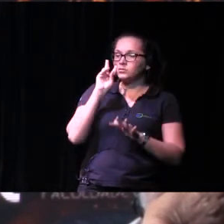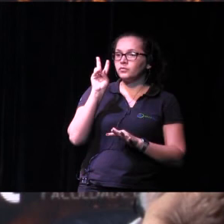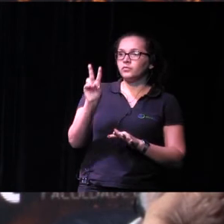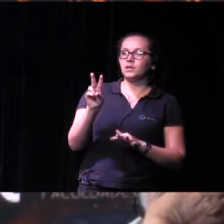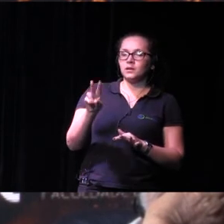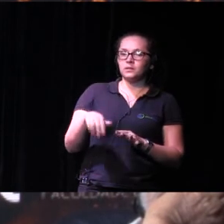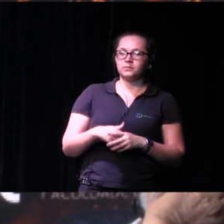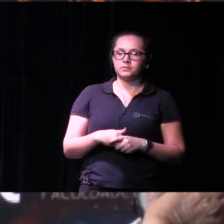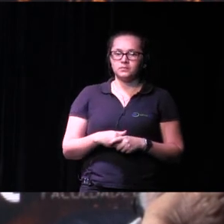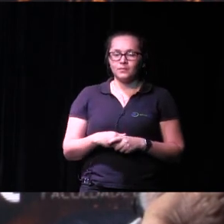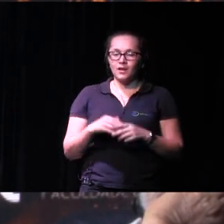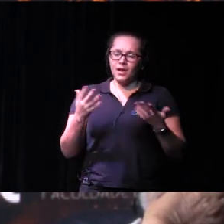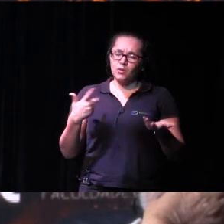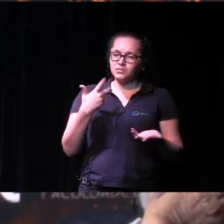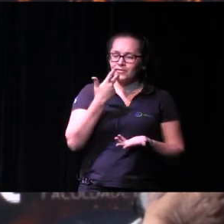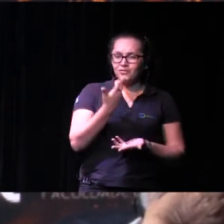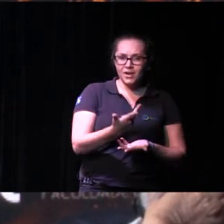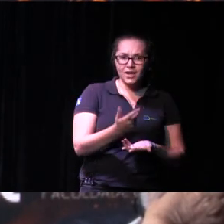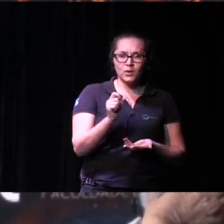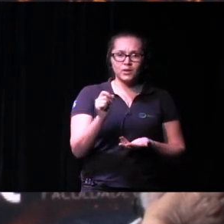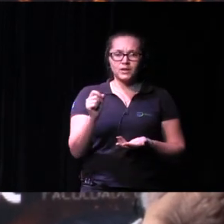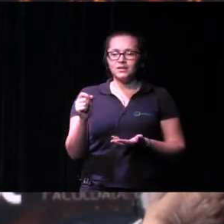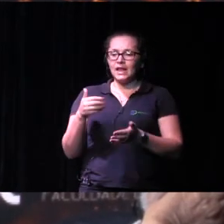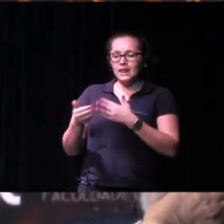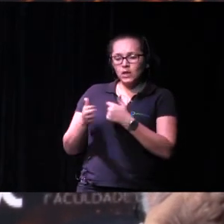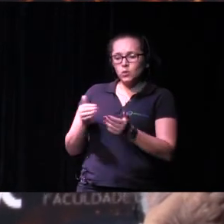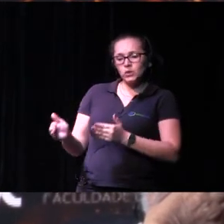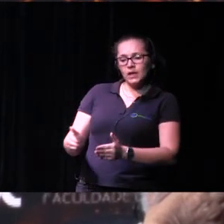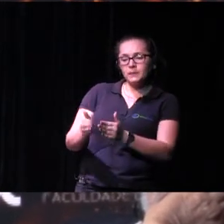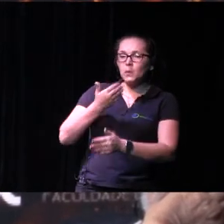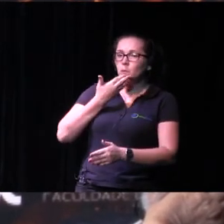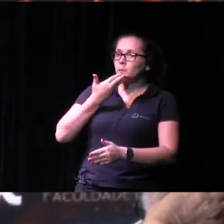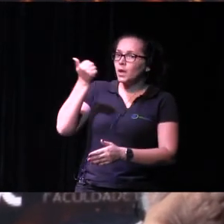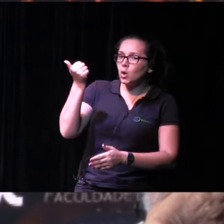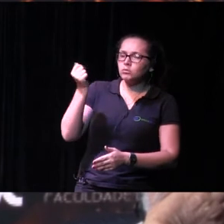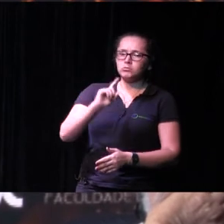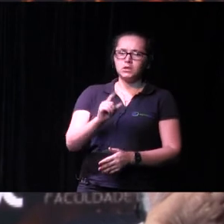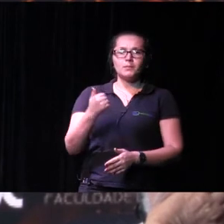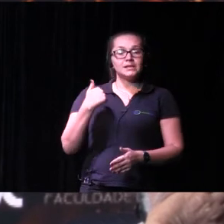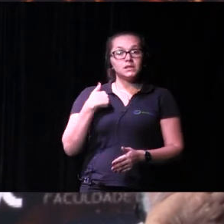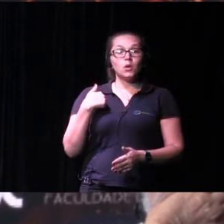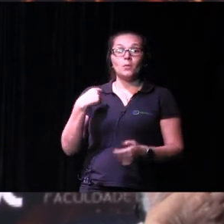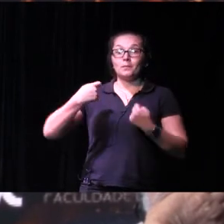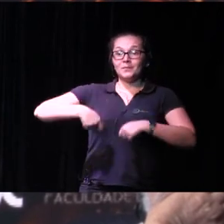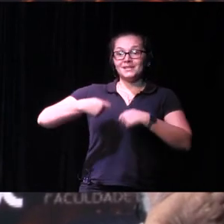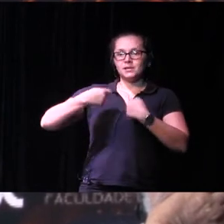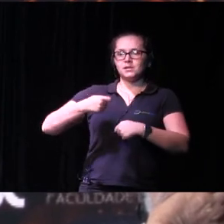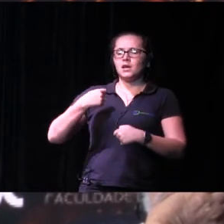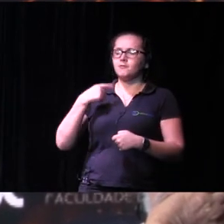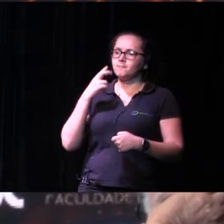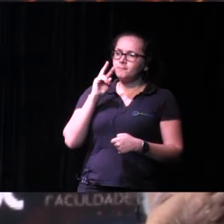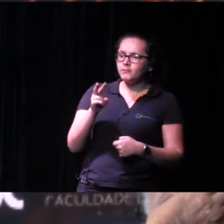Não quero dizer que nenhum dos caminhos seja melhor, mas eu tive que assumir uma coisa que nós temos